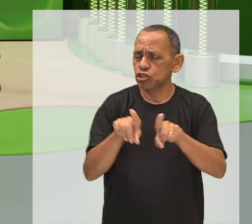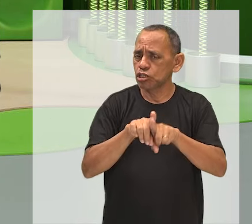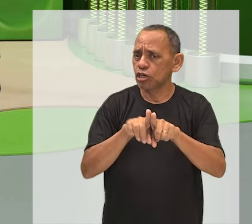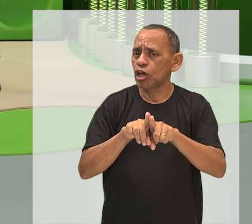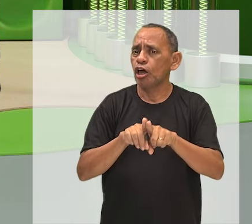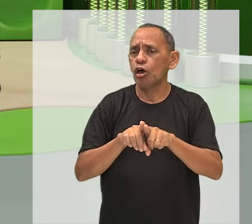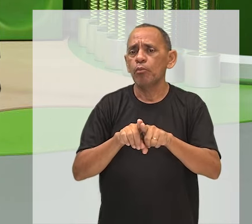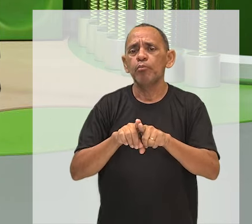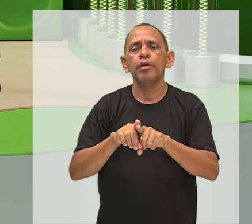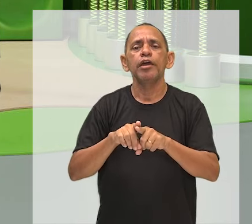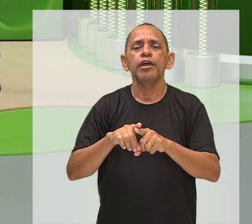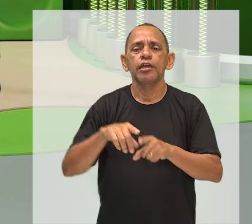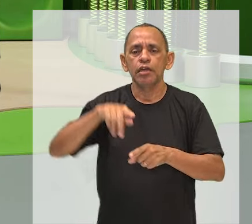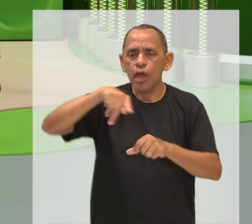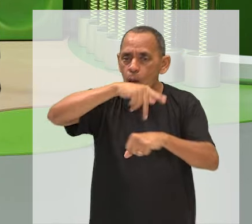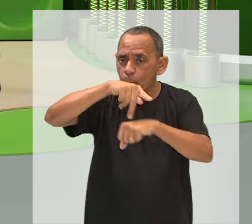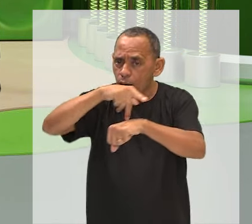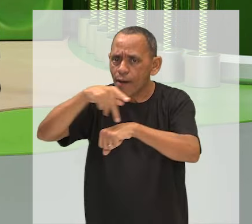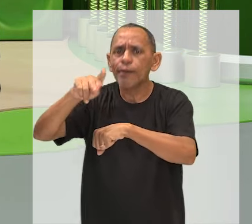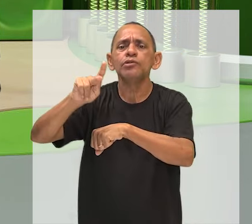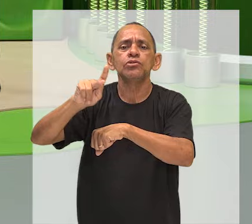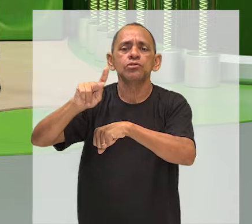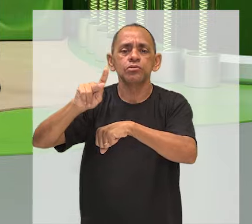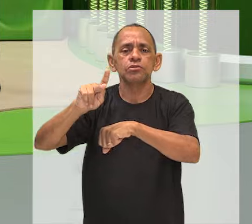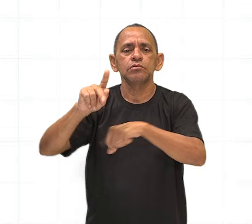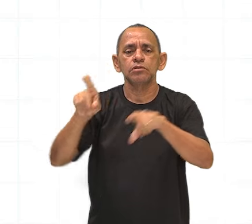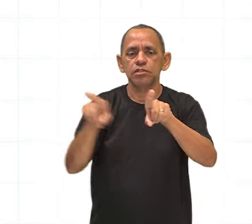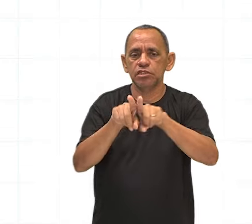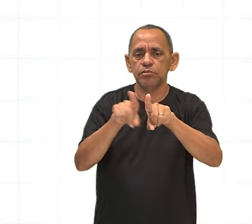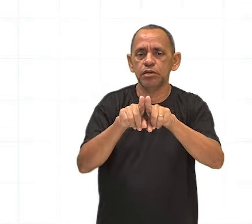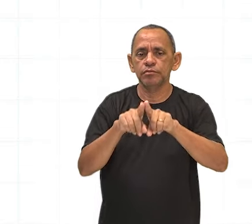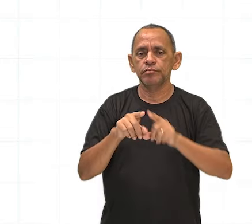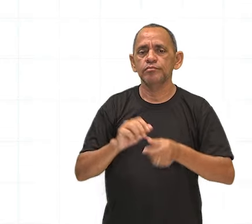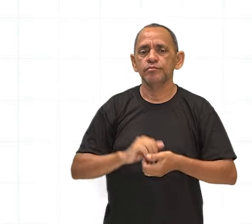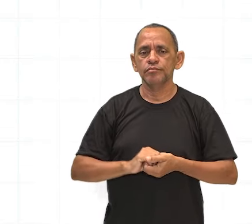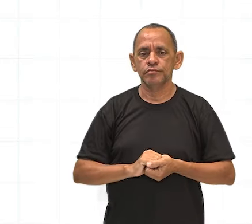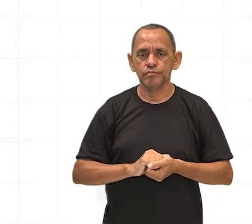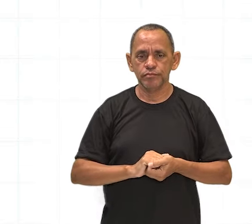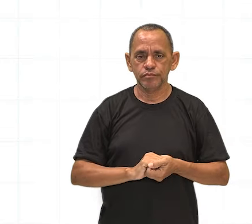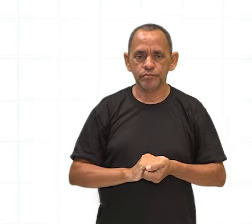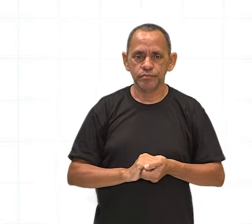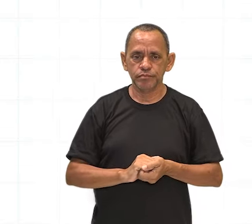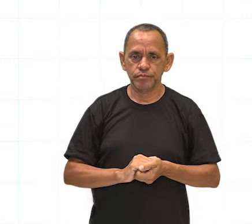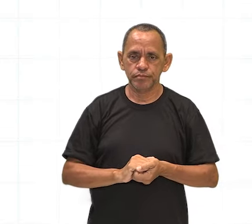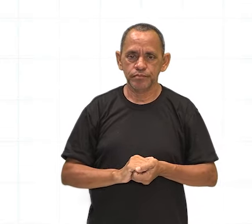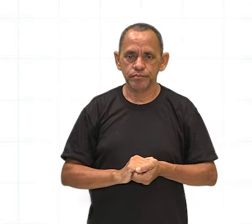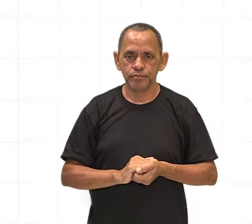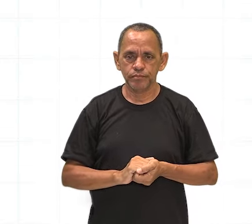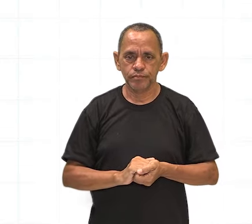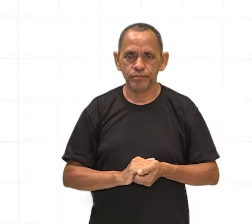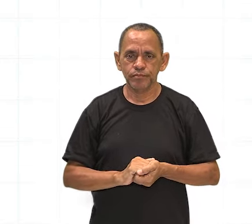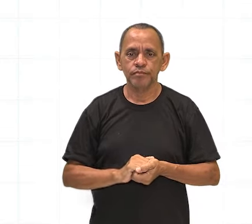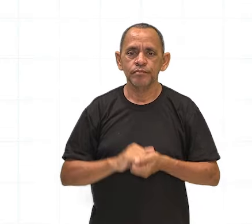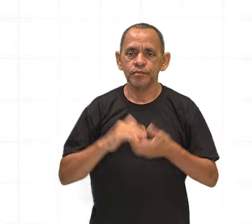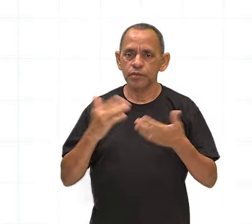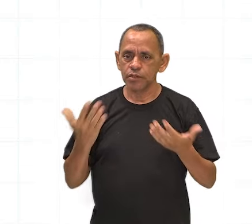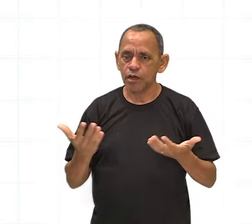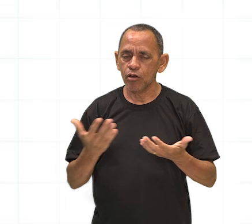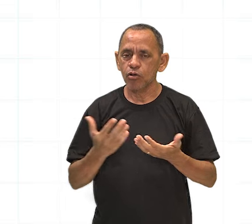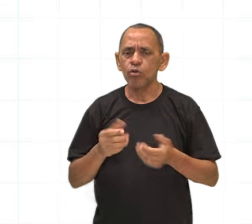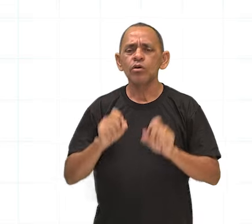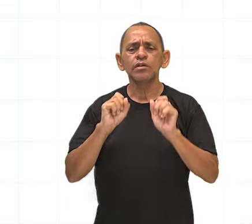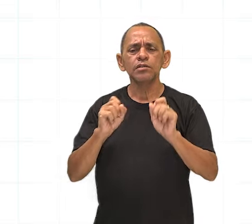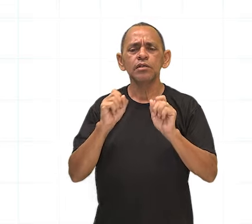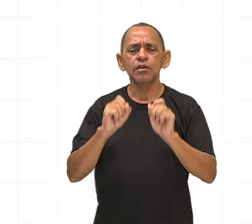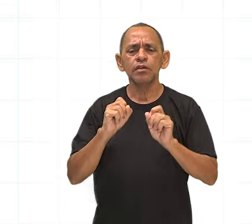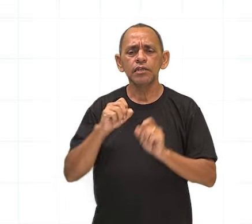outros países. Então, a gente vai observar aí na imagem, né, que os nossos rios voadores, eles são